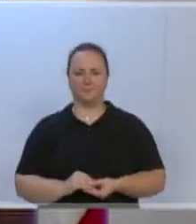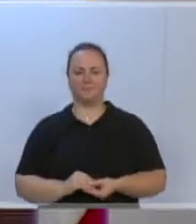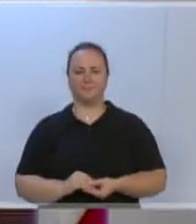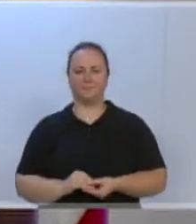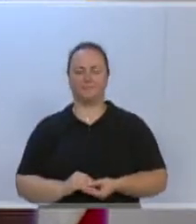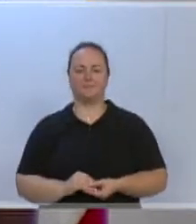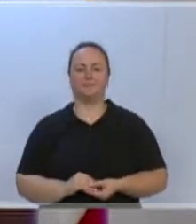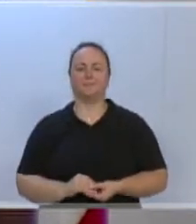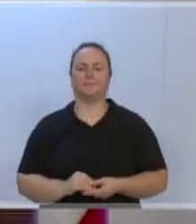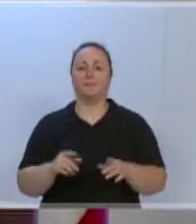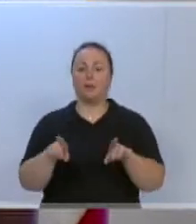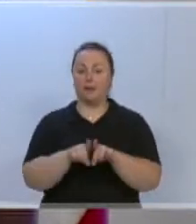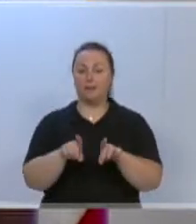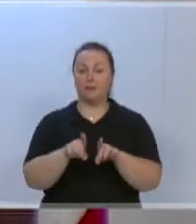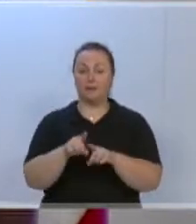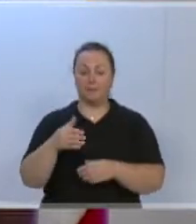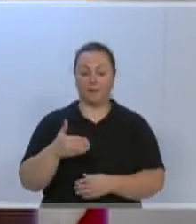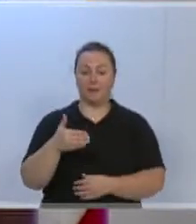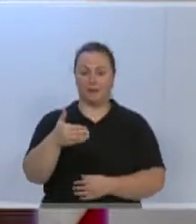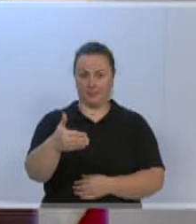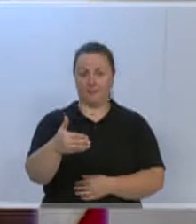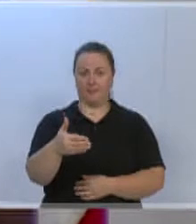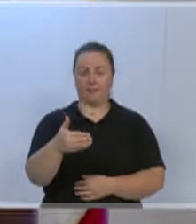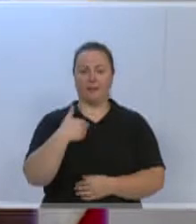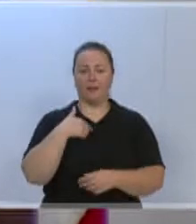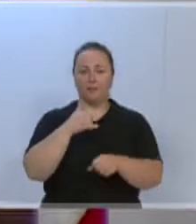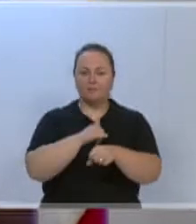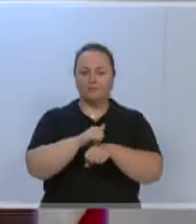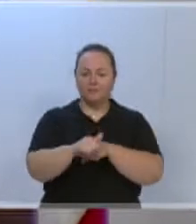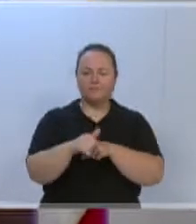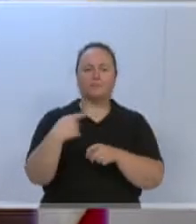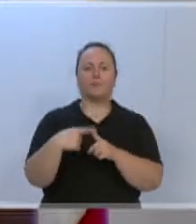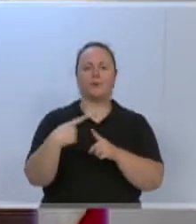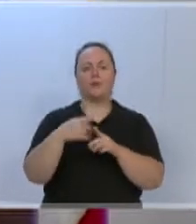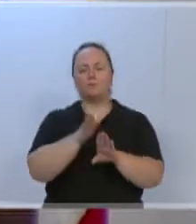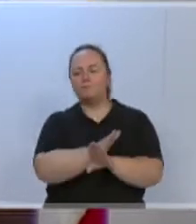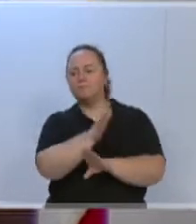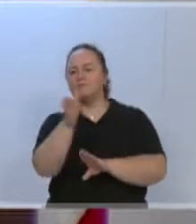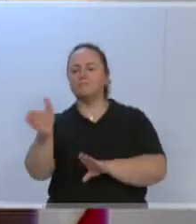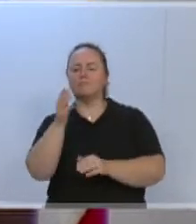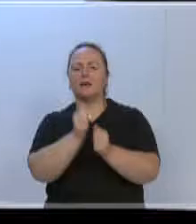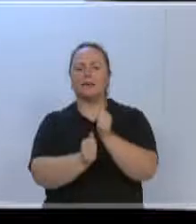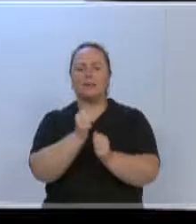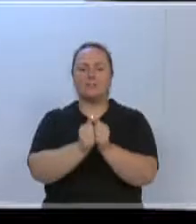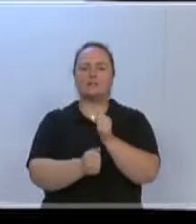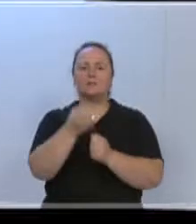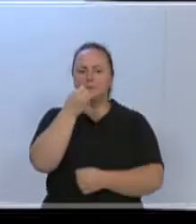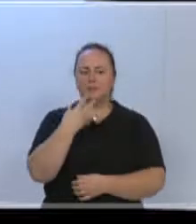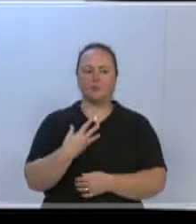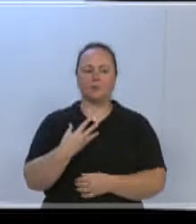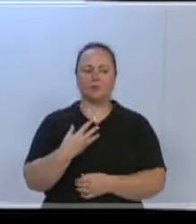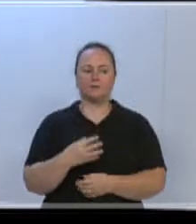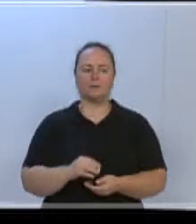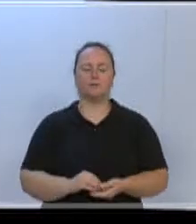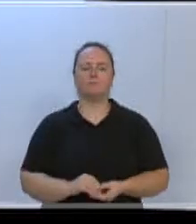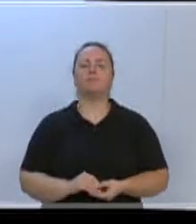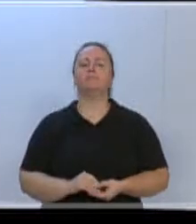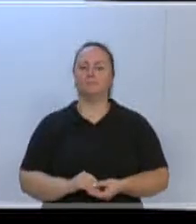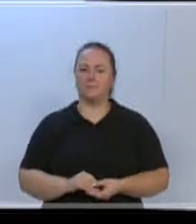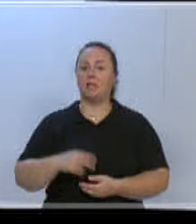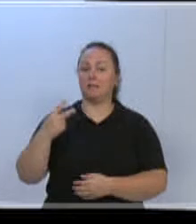que estarei na seqüência de mel e ausentando para participar do resultado bem hoje acontecerá a segunda edição